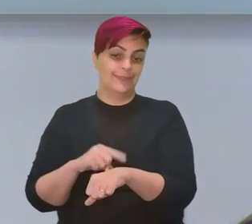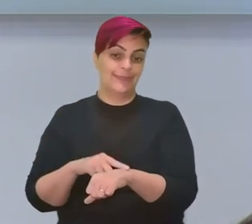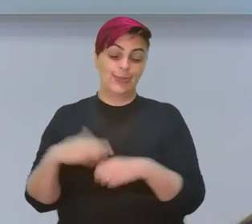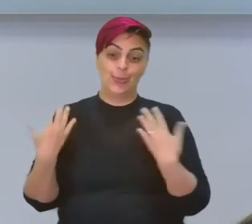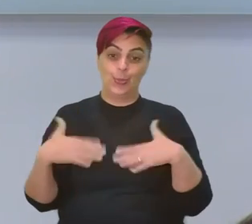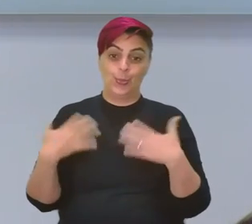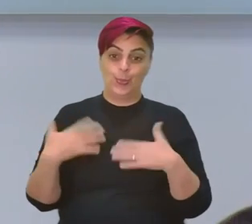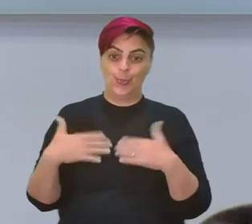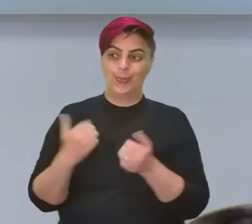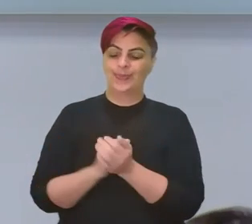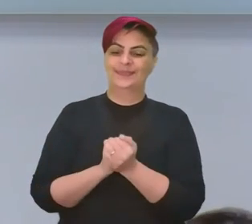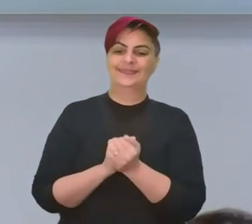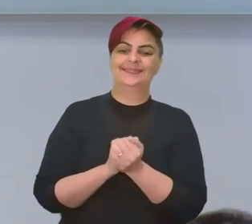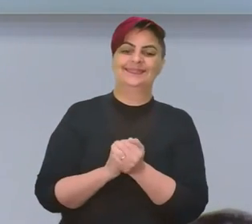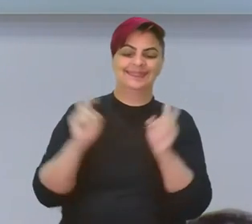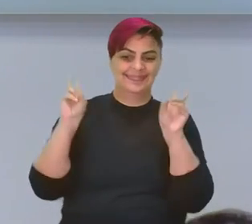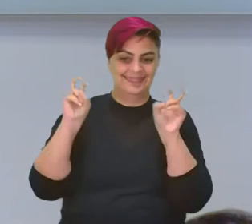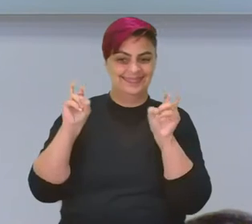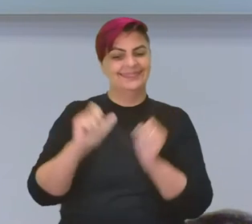uma maratona antropológica.